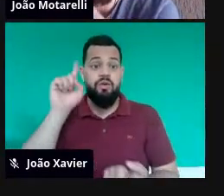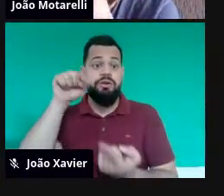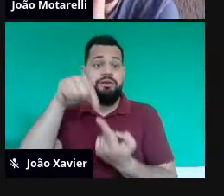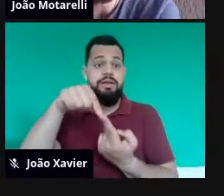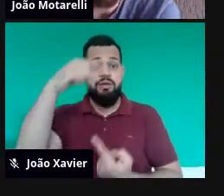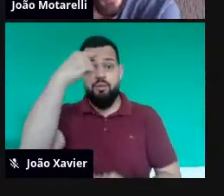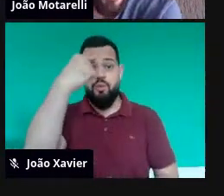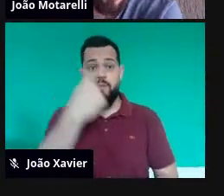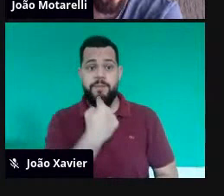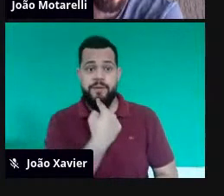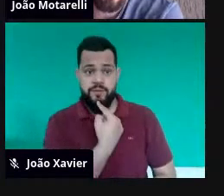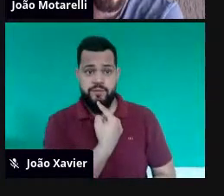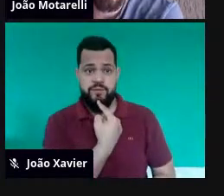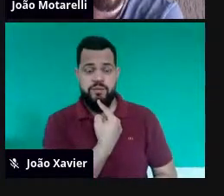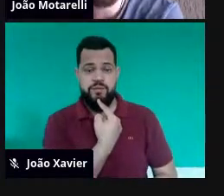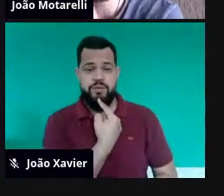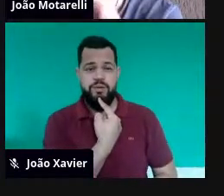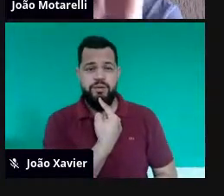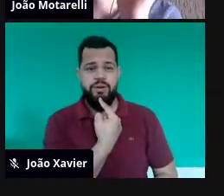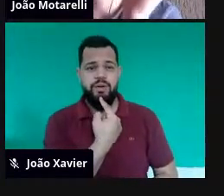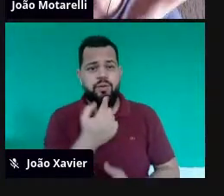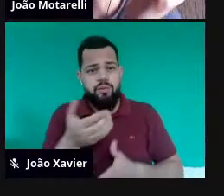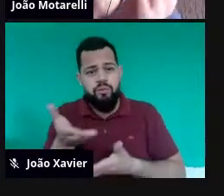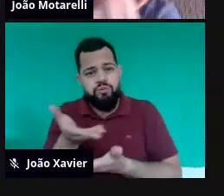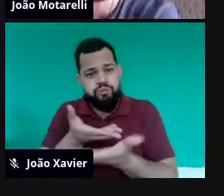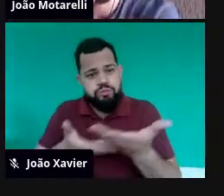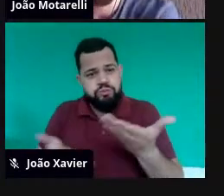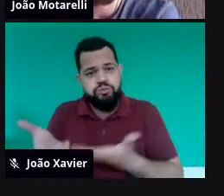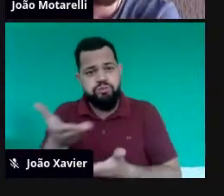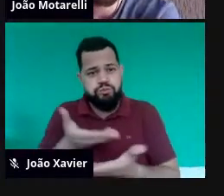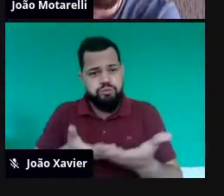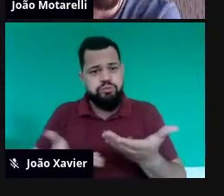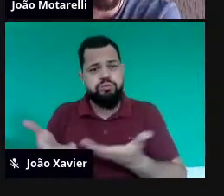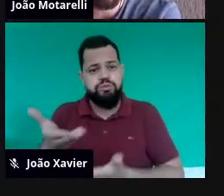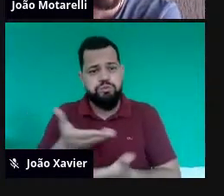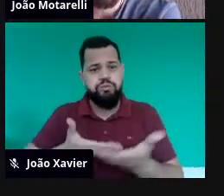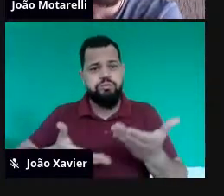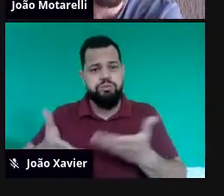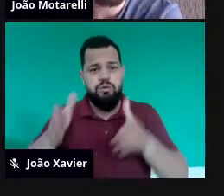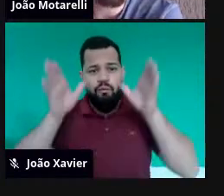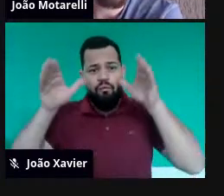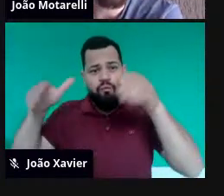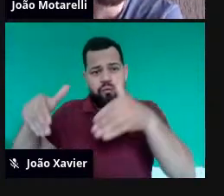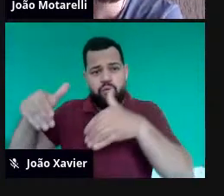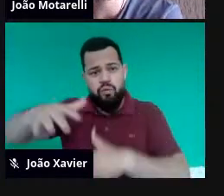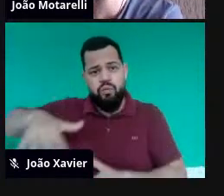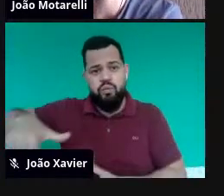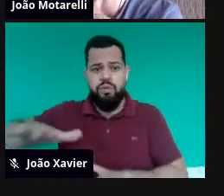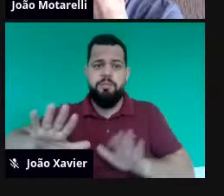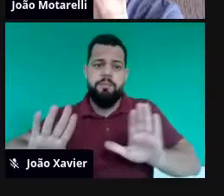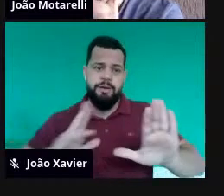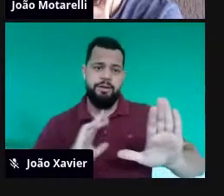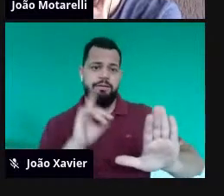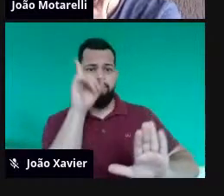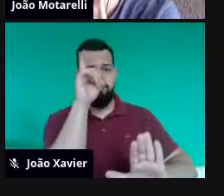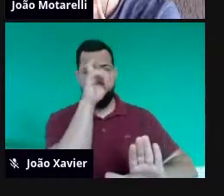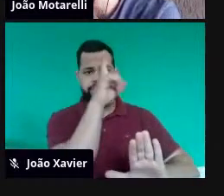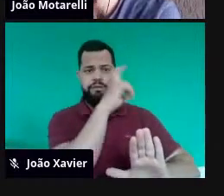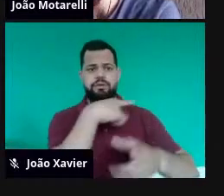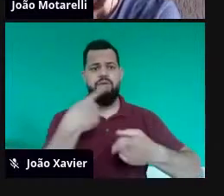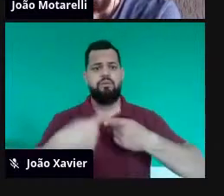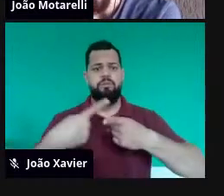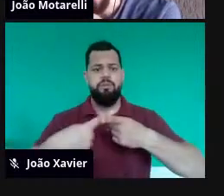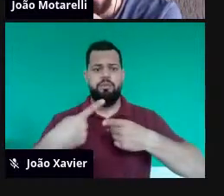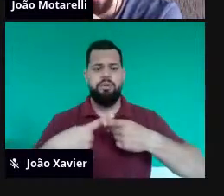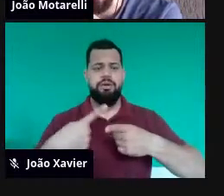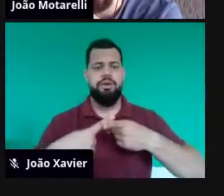perfil, a menor parte do nosso atendimento, a não ser que a gente se dedique exclusivamente para esse público, mas o que é muito difícil, porque é um